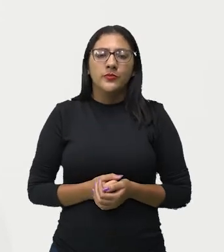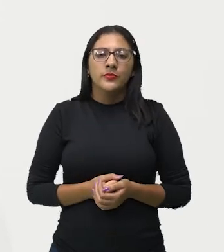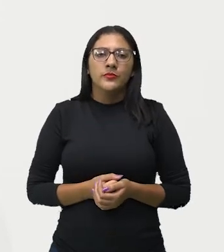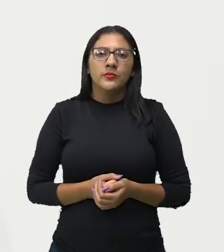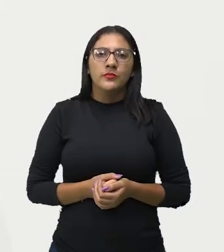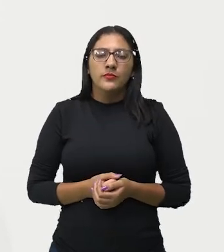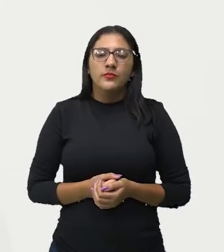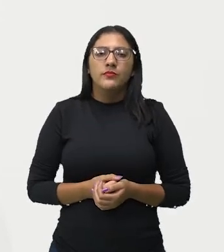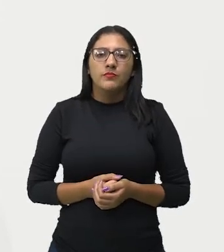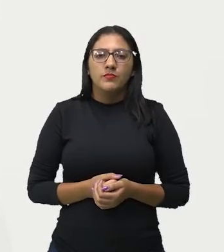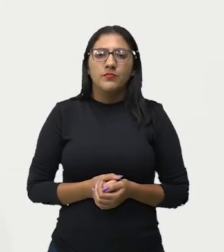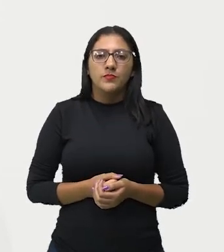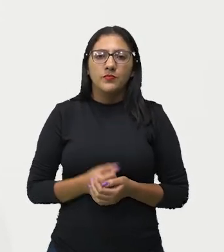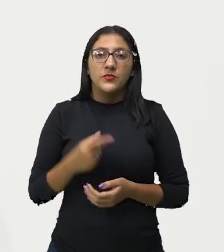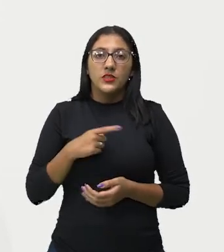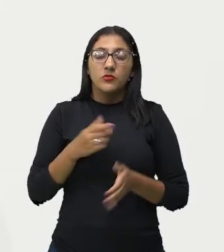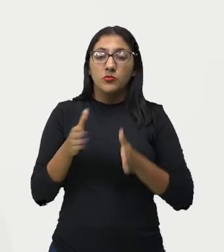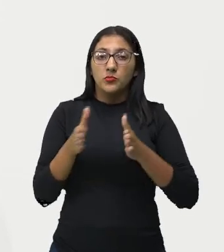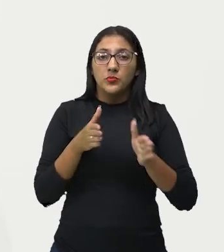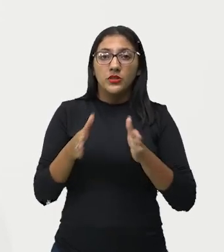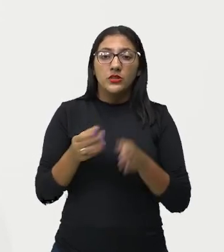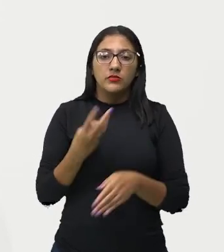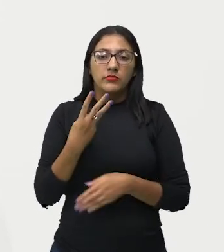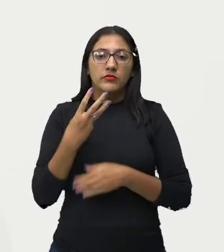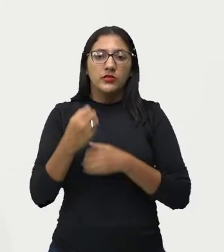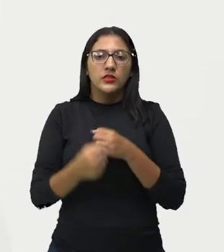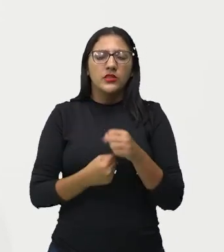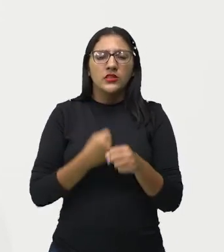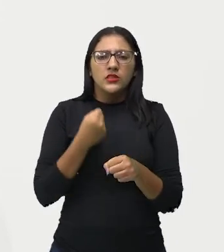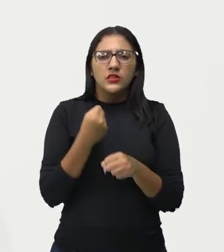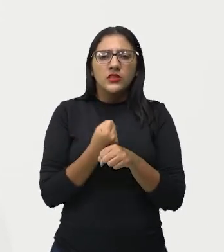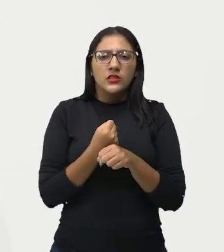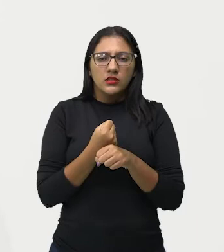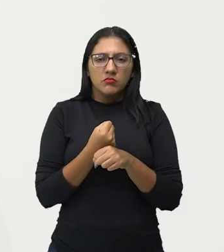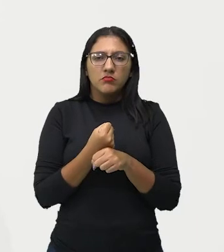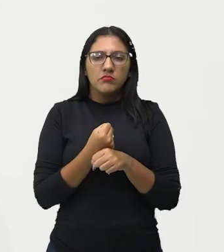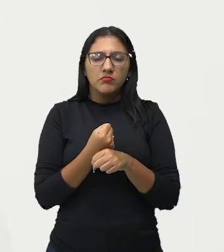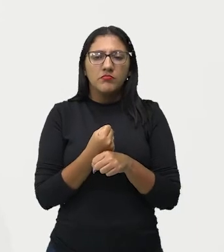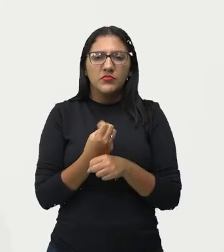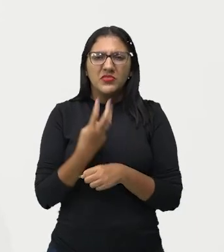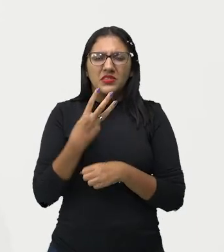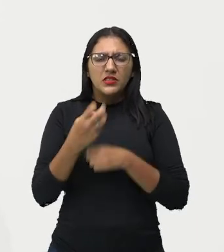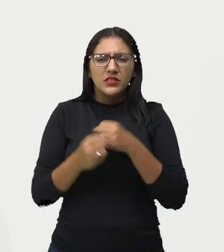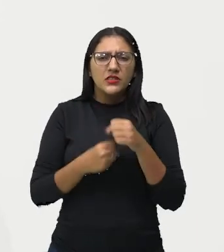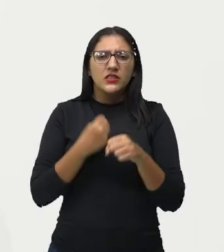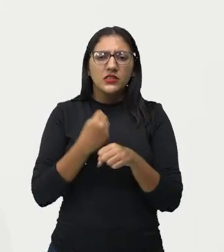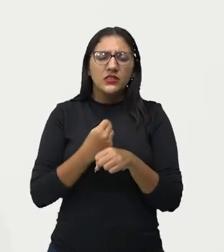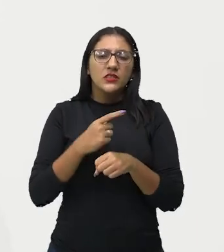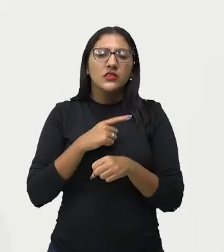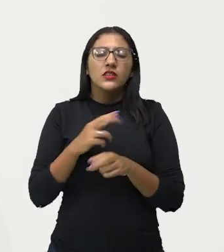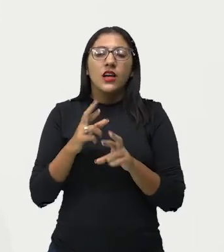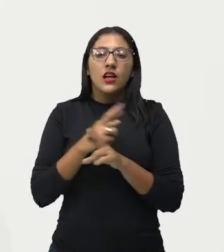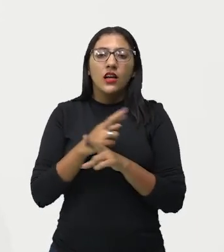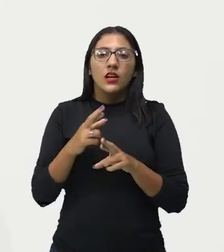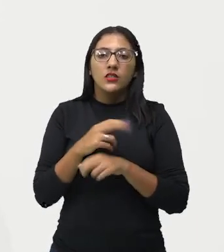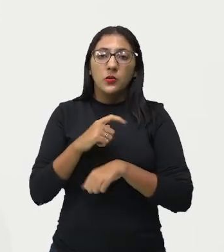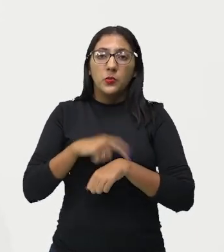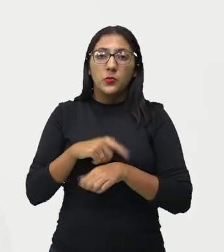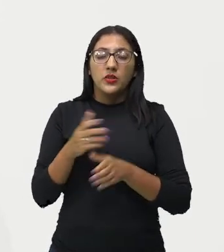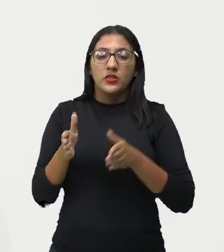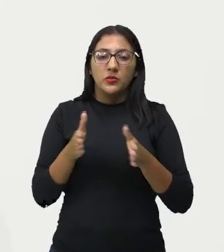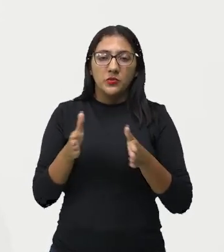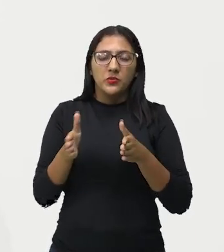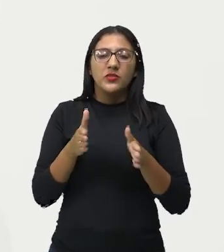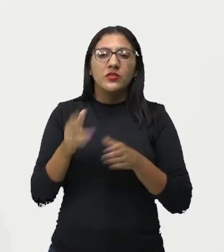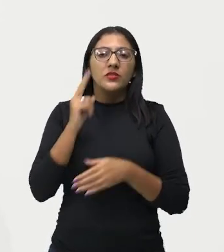C. Por 3 anos. 3 anos é o tempo,